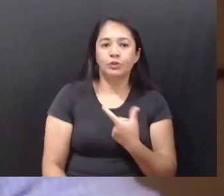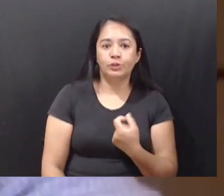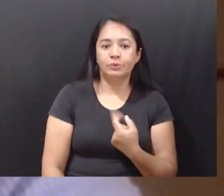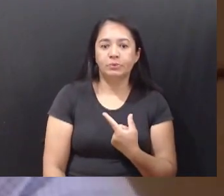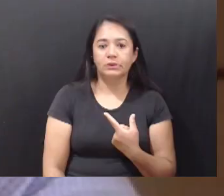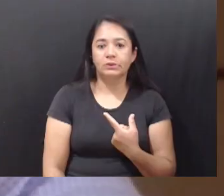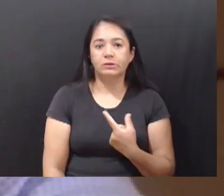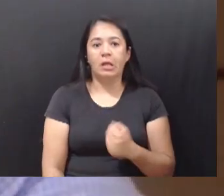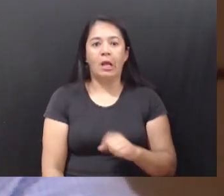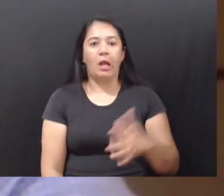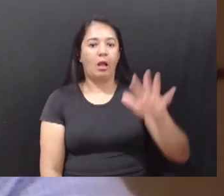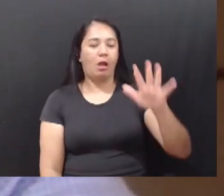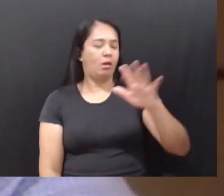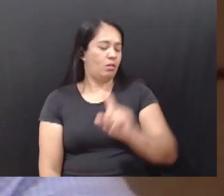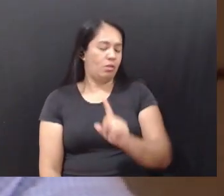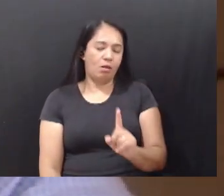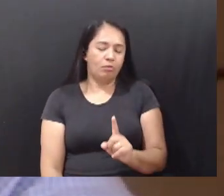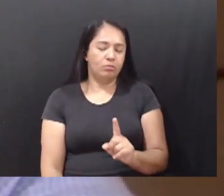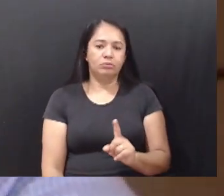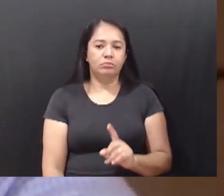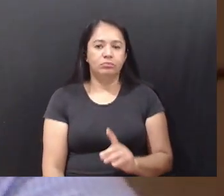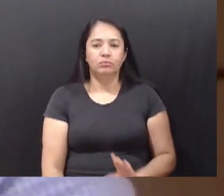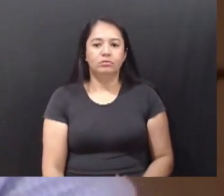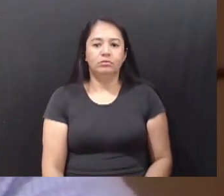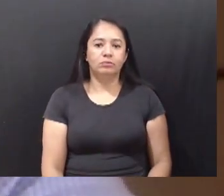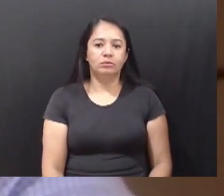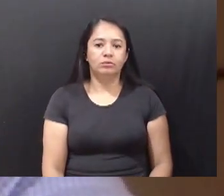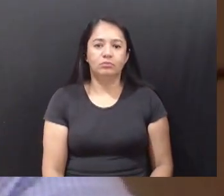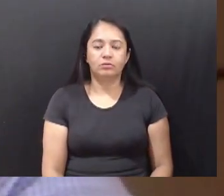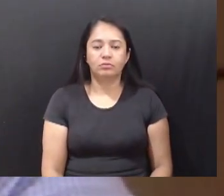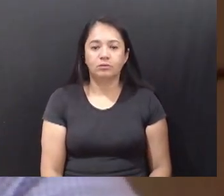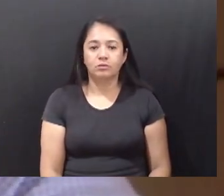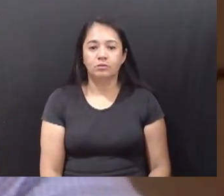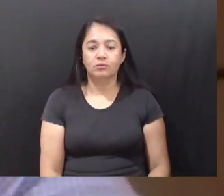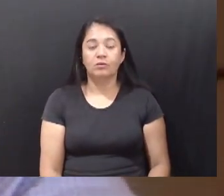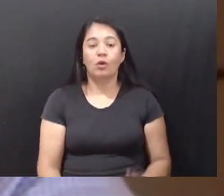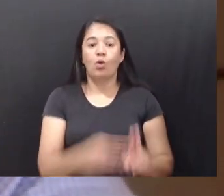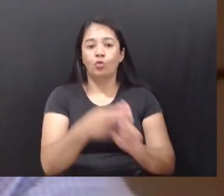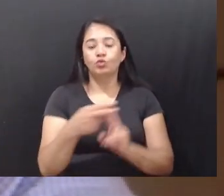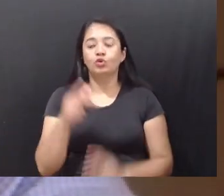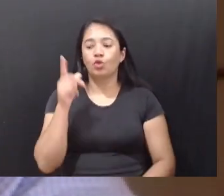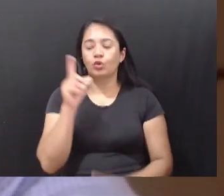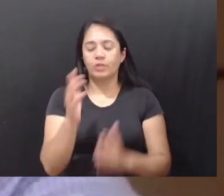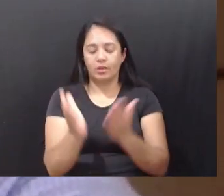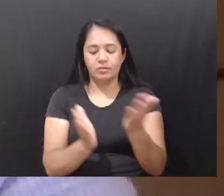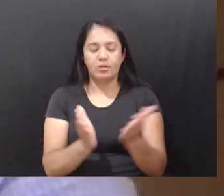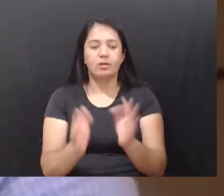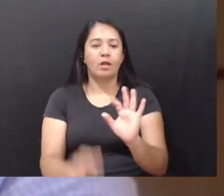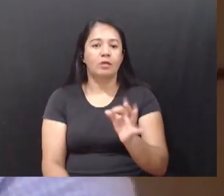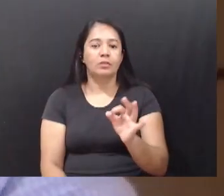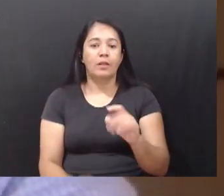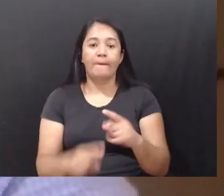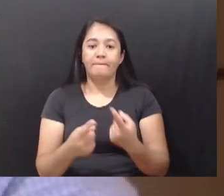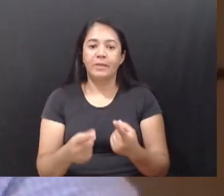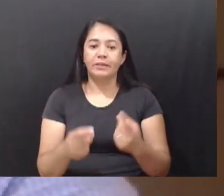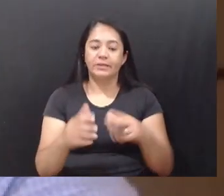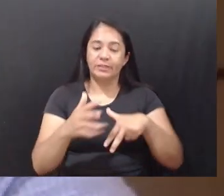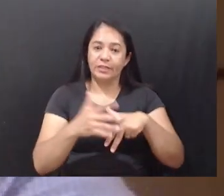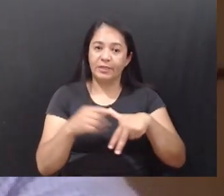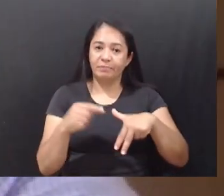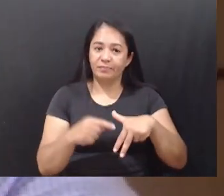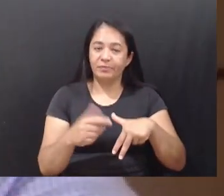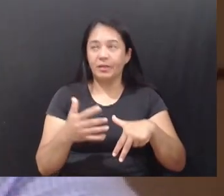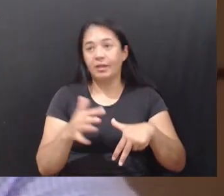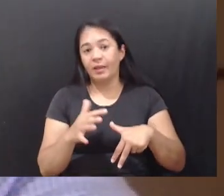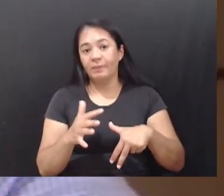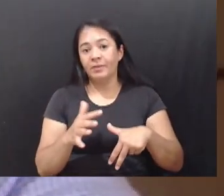extremamente cara ou algum tipo de coisa que o SUS não consiga tratar esse paciente. Mas nesses pacientinhos, independente